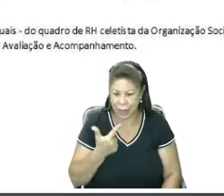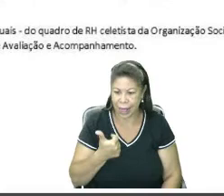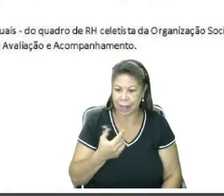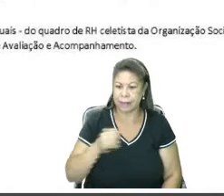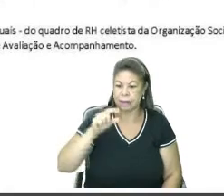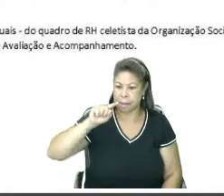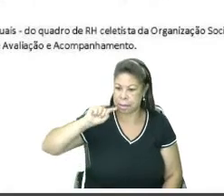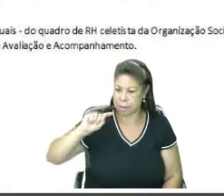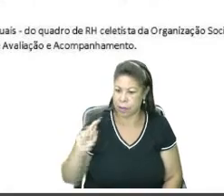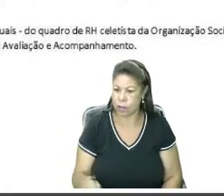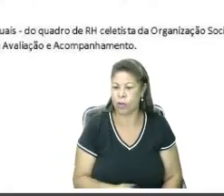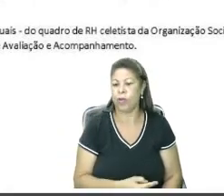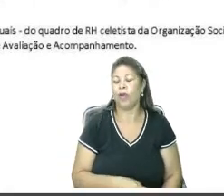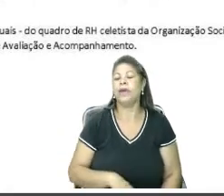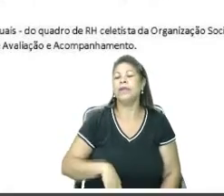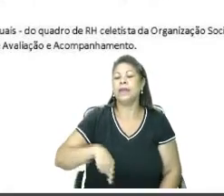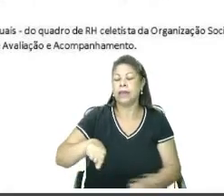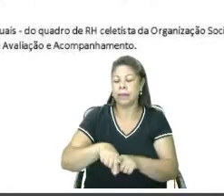10.242.000, em novembro também